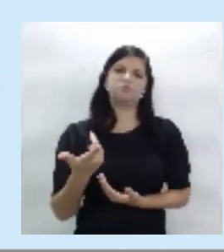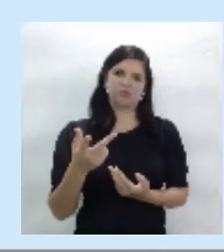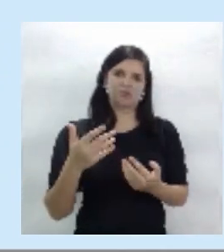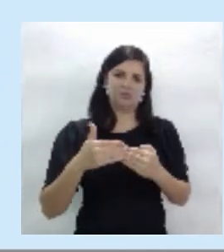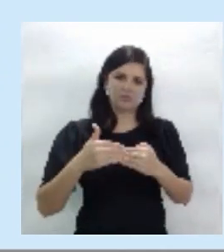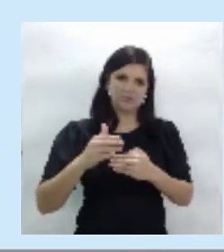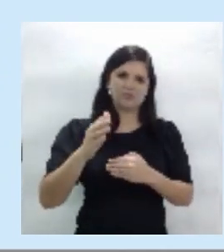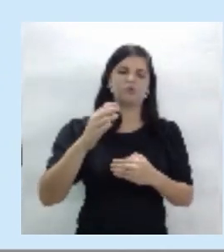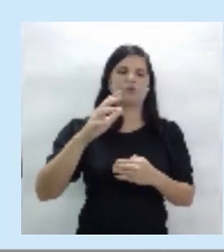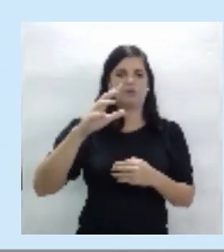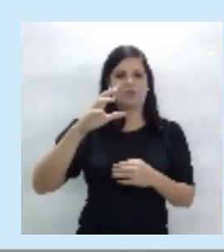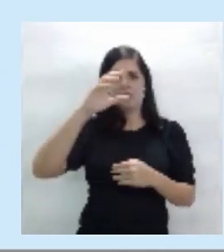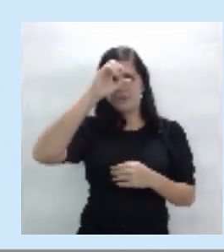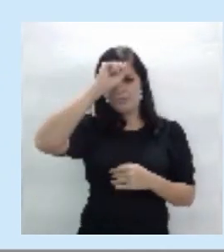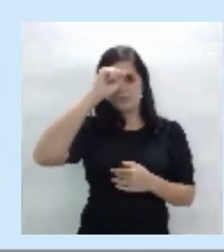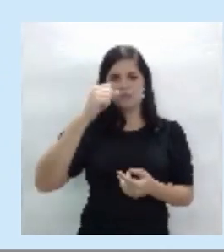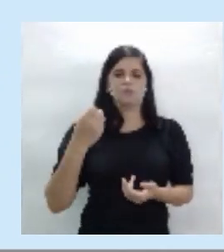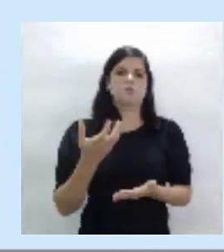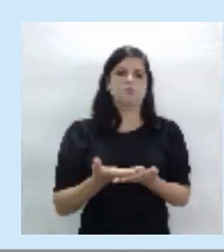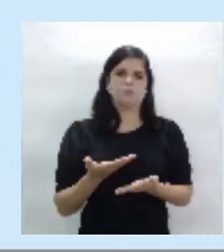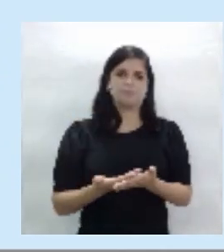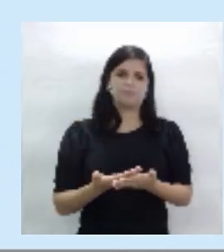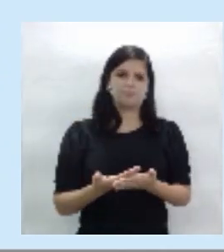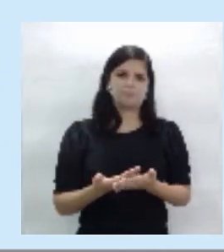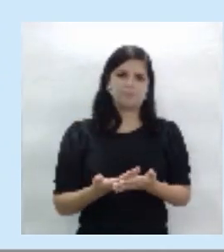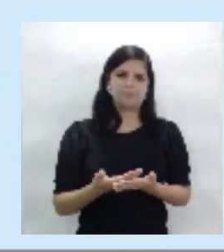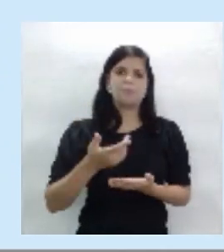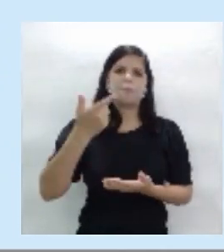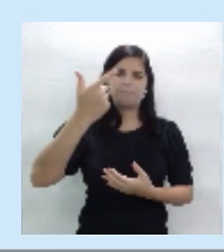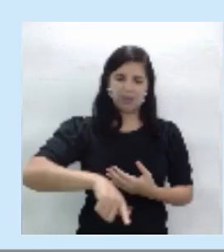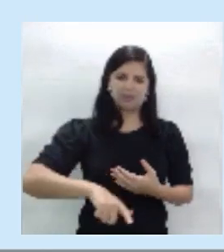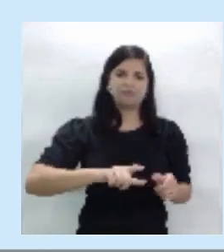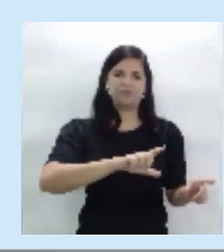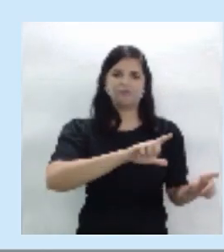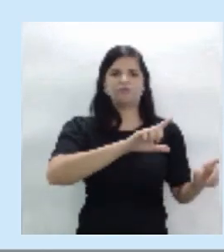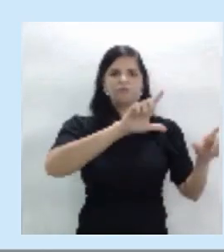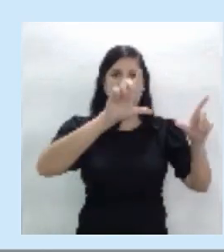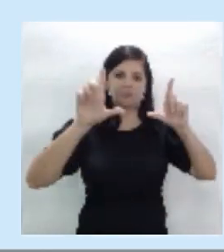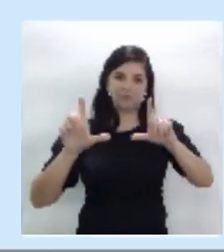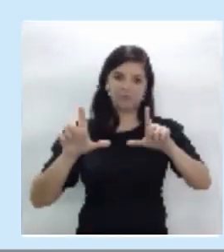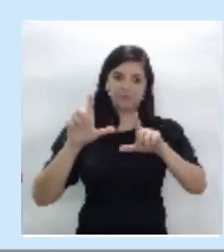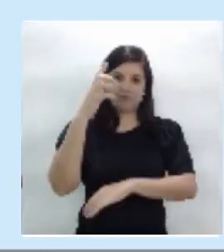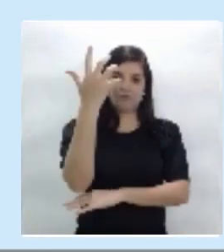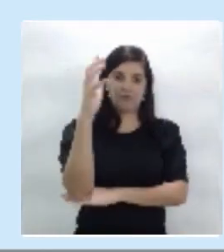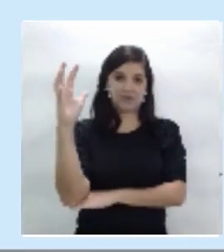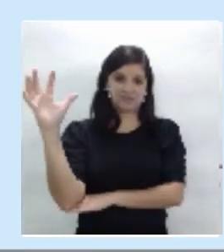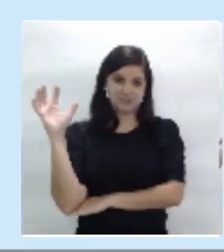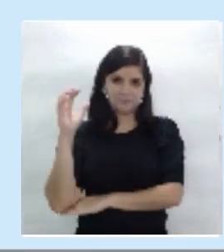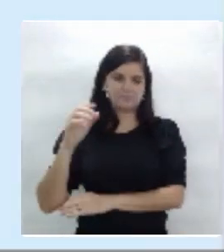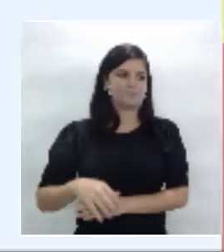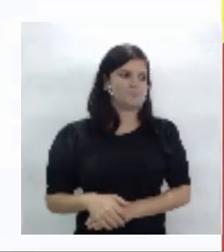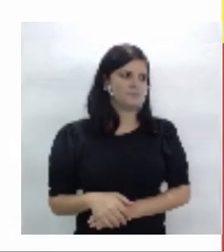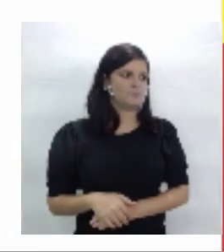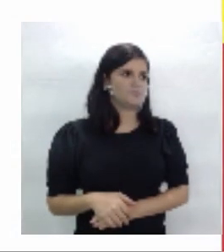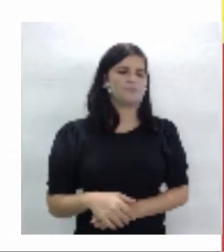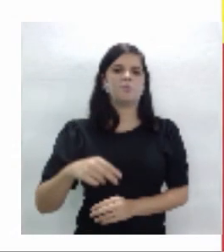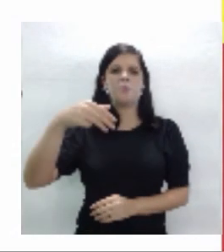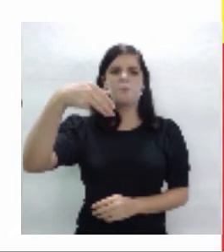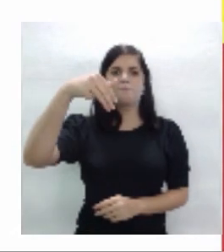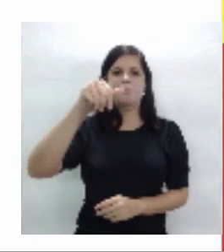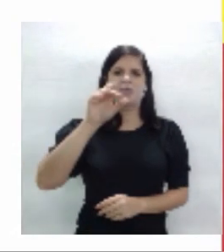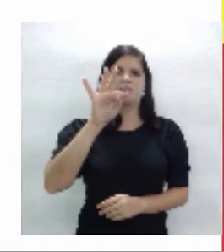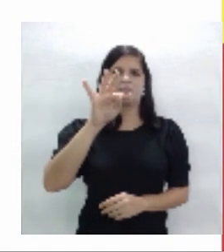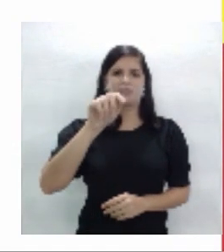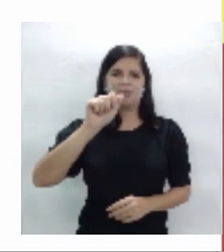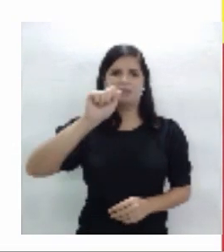outros impactos que nós vamos ver aí ao longo de nossa aula, tá? Vamos ver mais uma floresta tropical, gente. Olha na tela. A gente vê